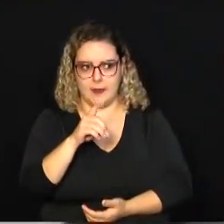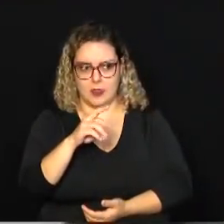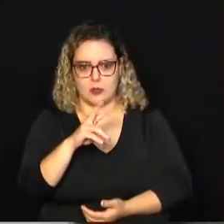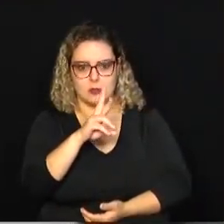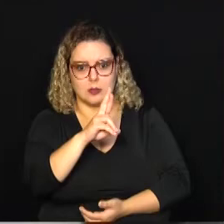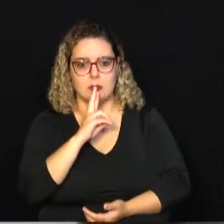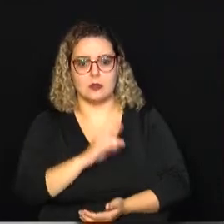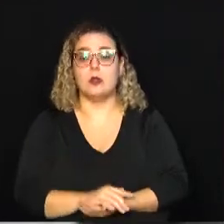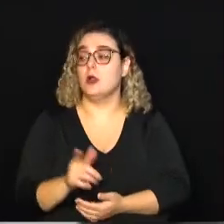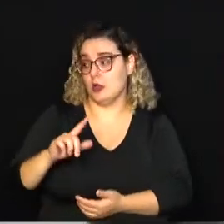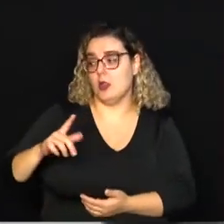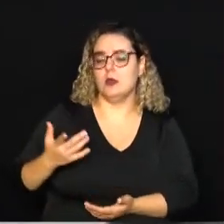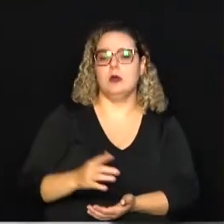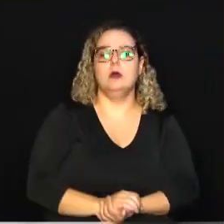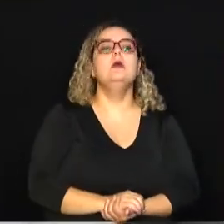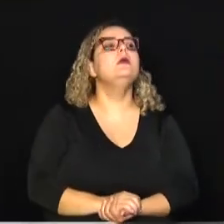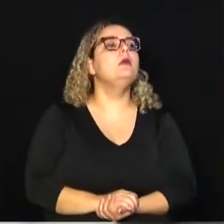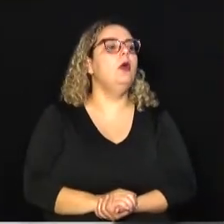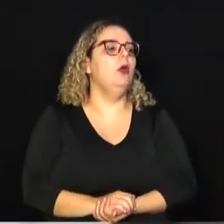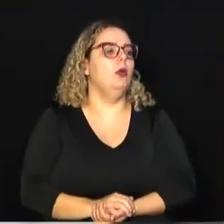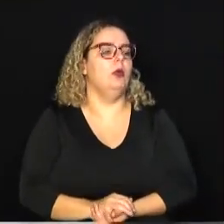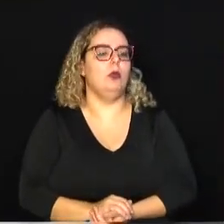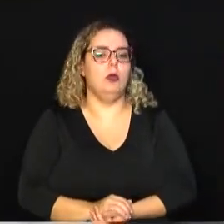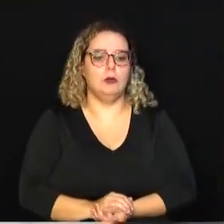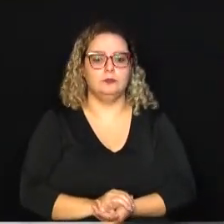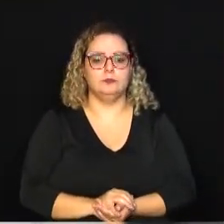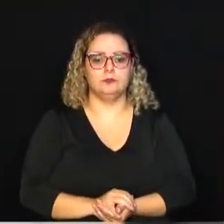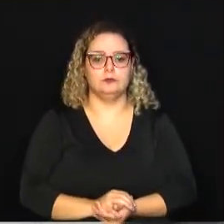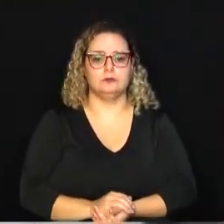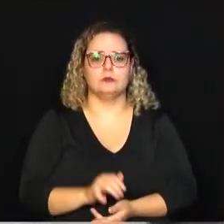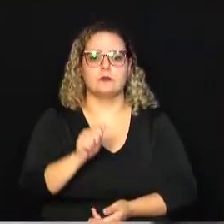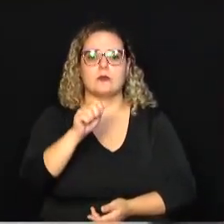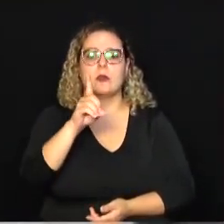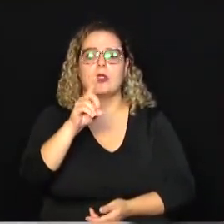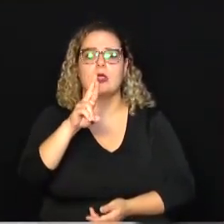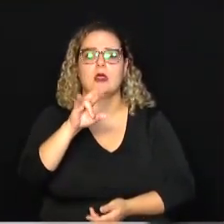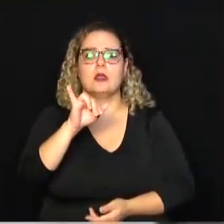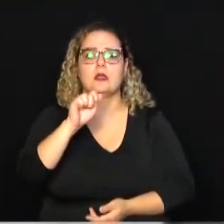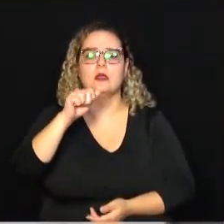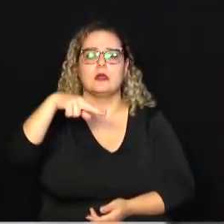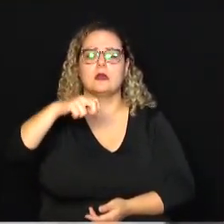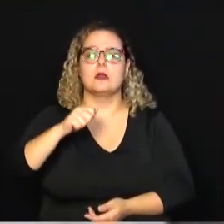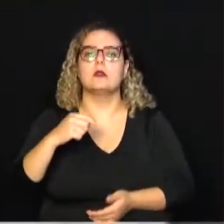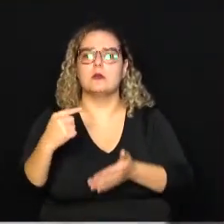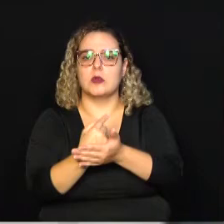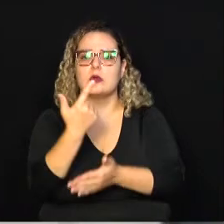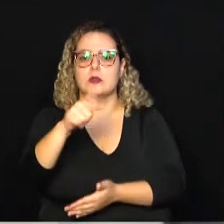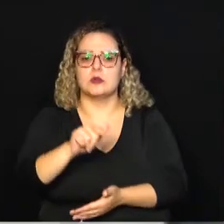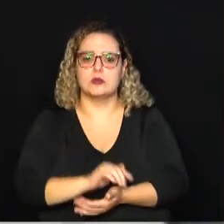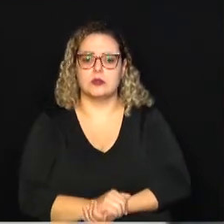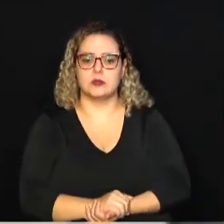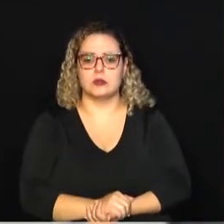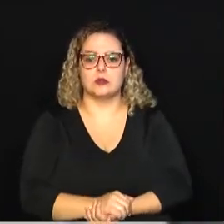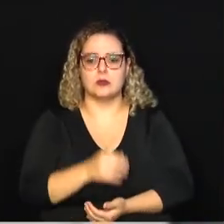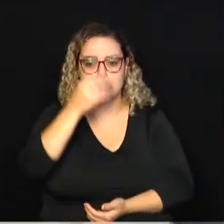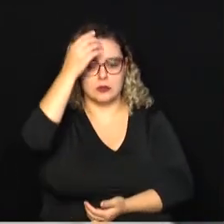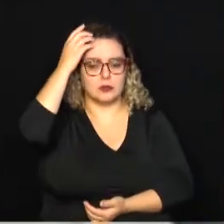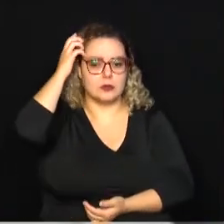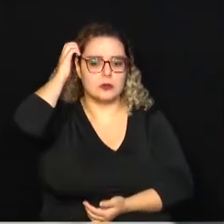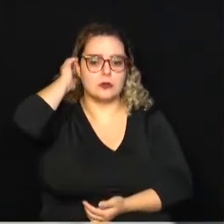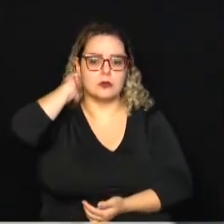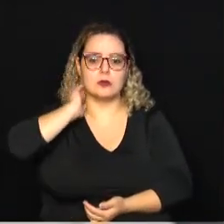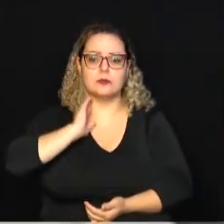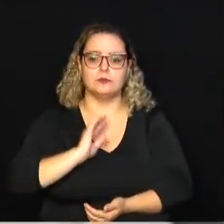Claro. Vamos lá. Peraí, só repete a da Adriana Neves, que eu perdi aqui no começo do registro. A primeira. A da Adriana Neves é o